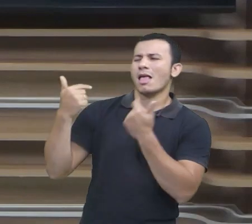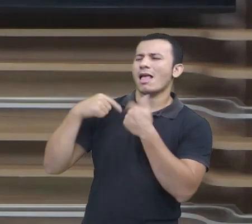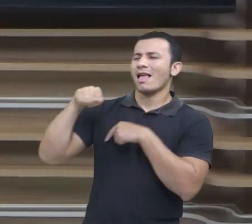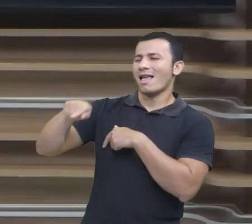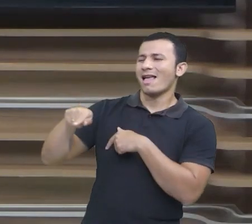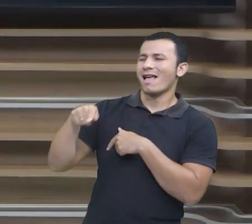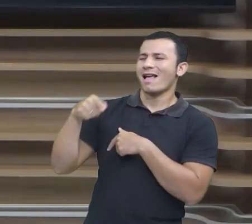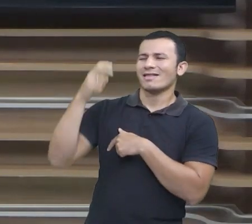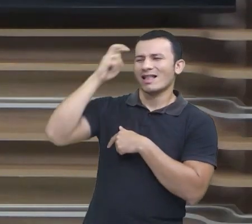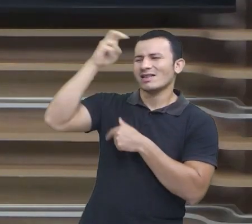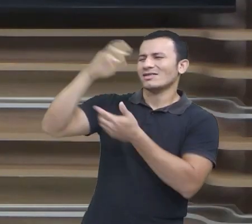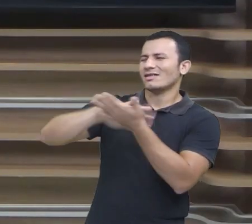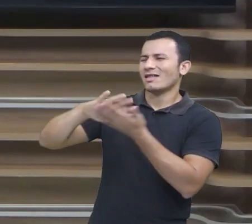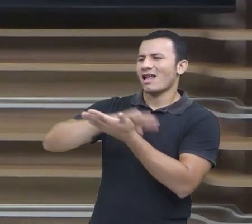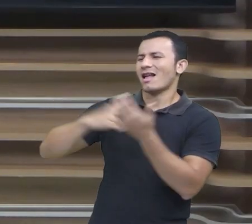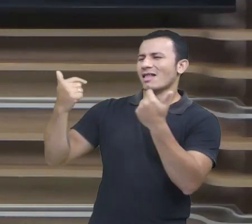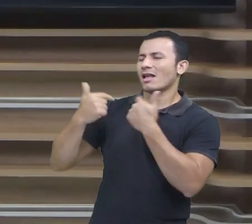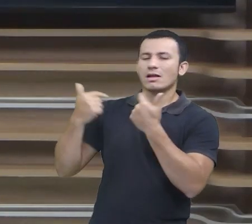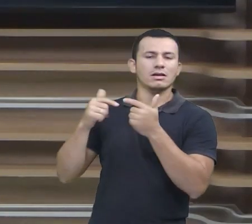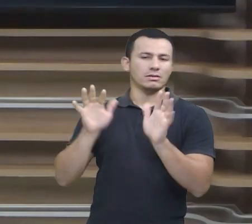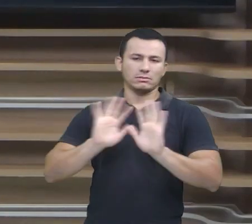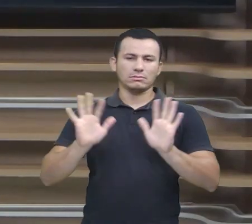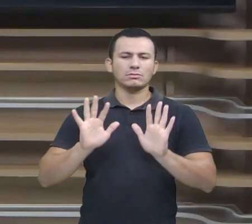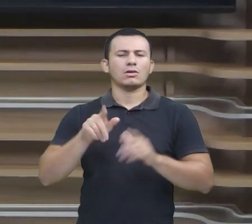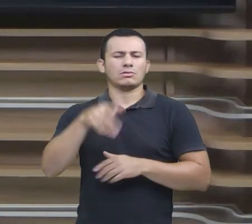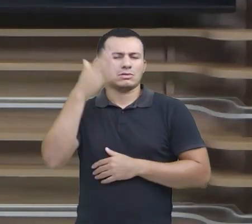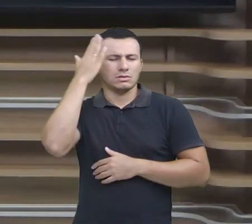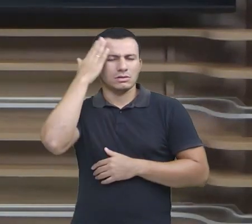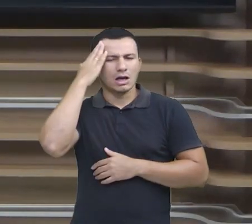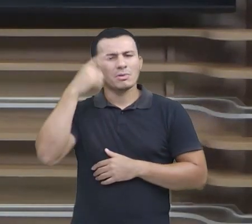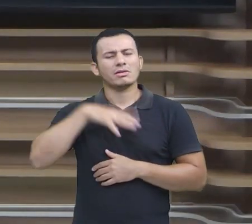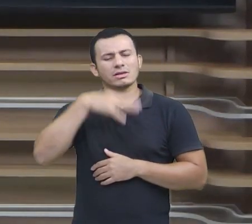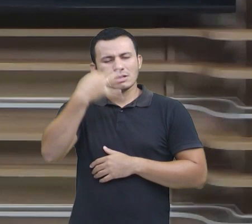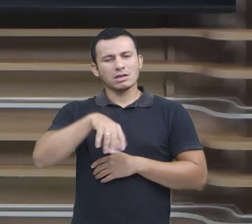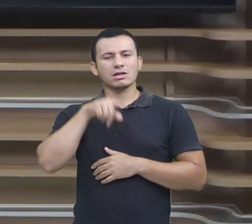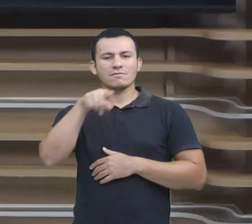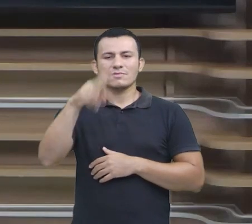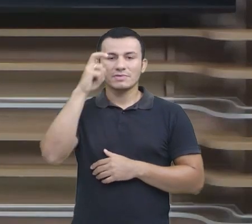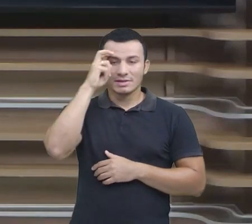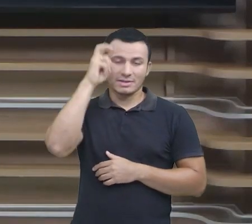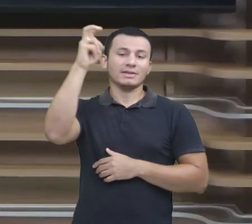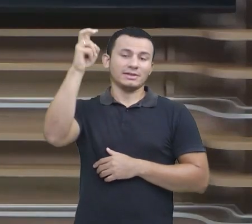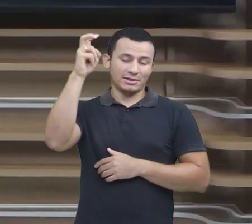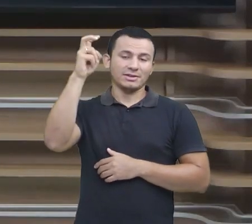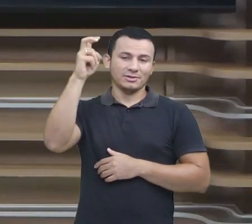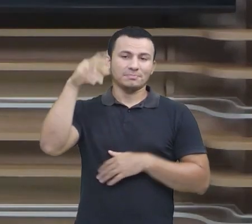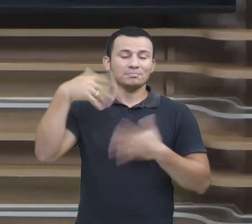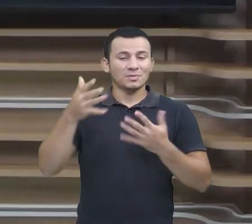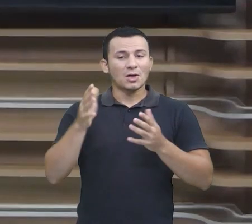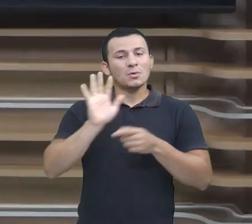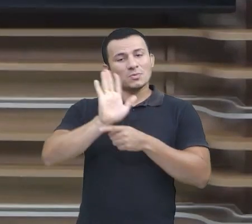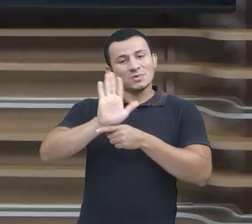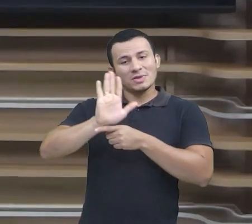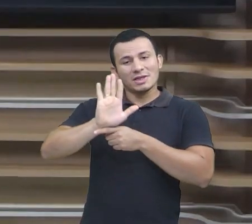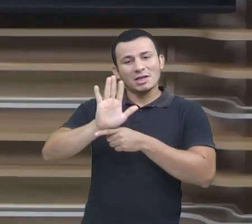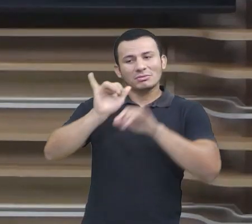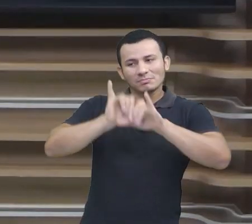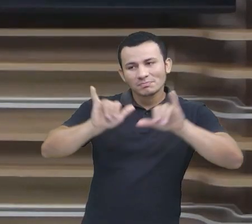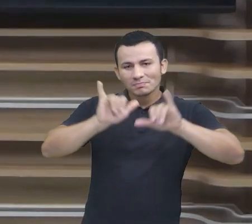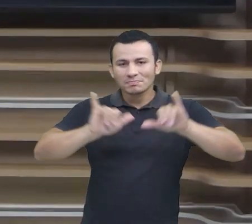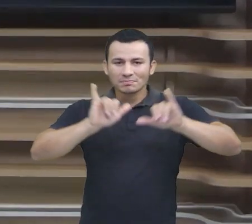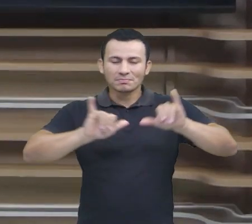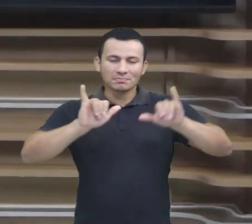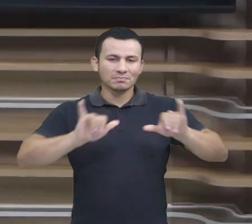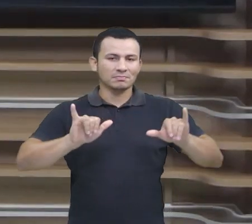inteligente, porque eu sei que você é. E isso, crianças, o curta-metragem ele quis nos mostrar que